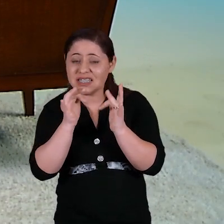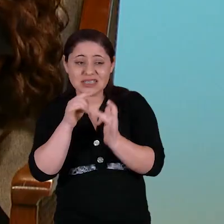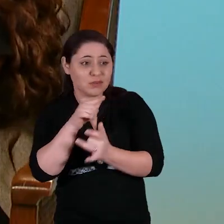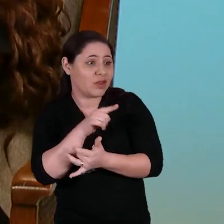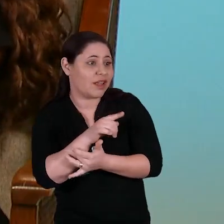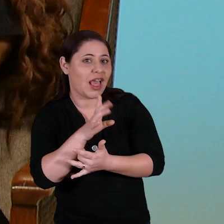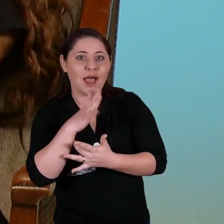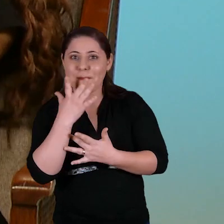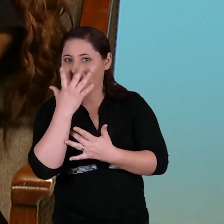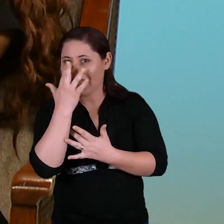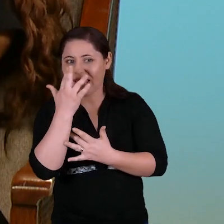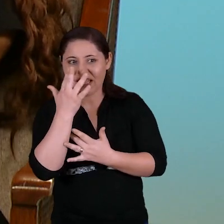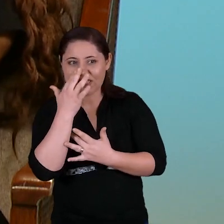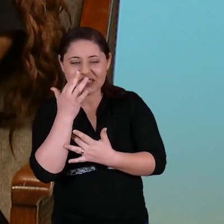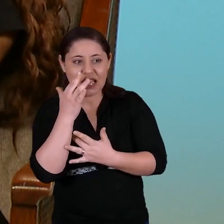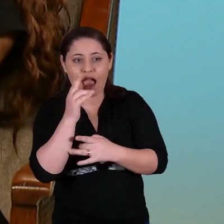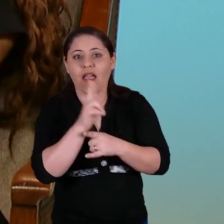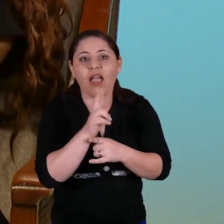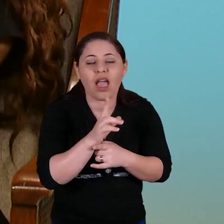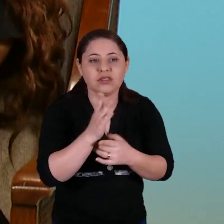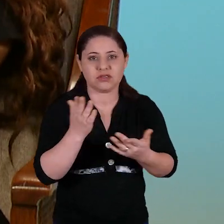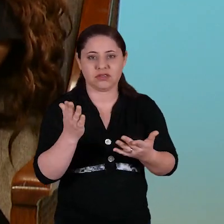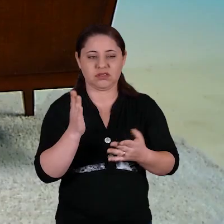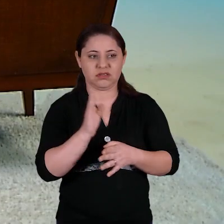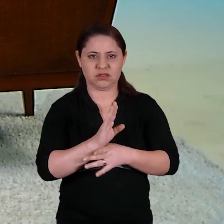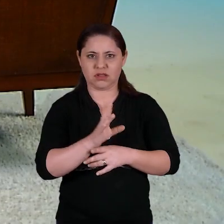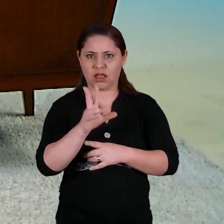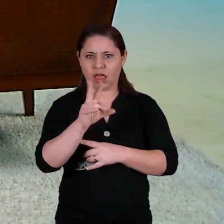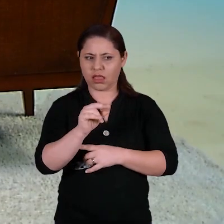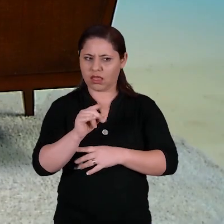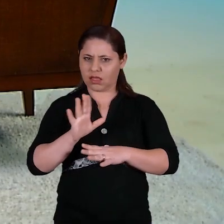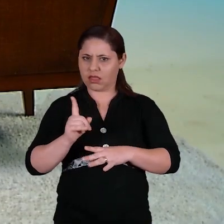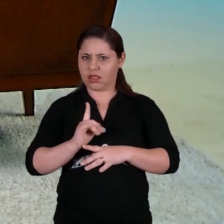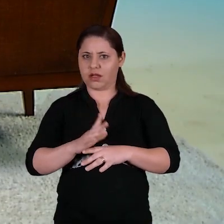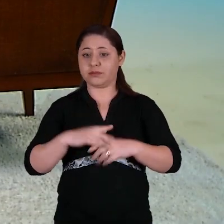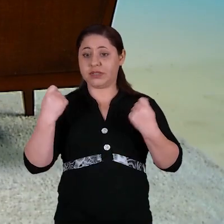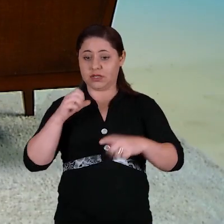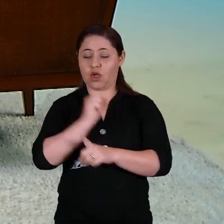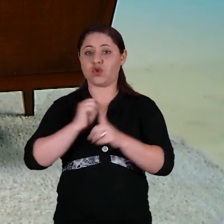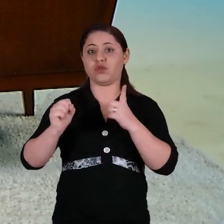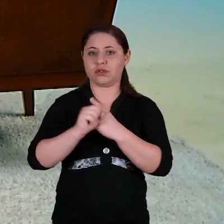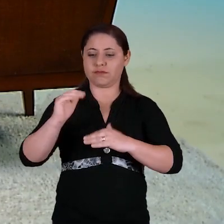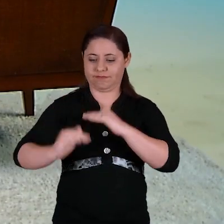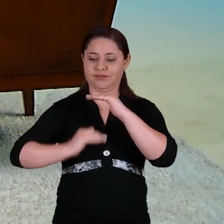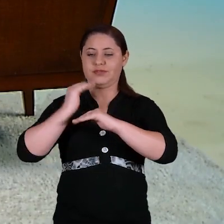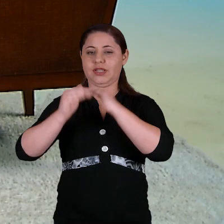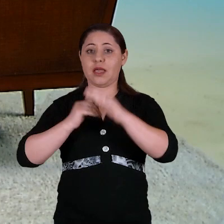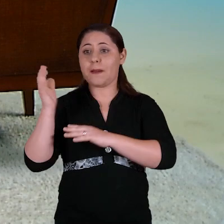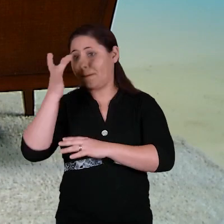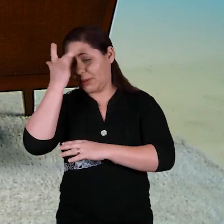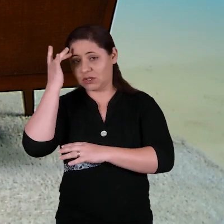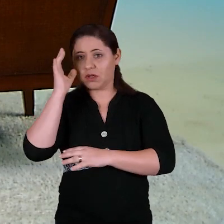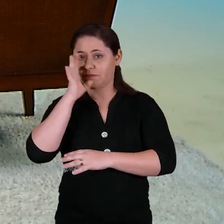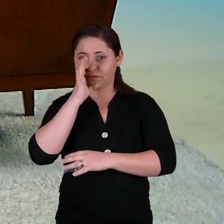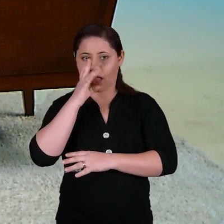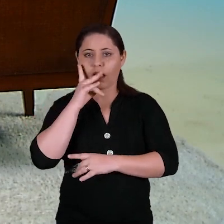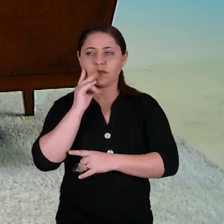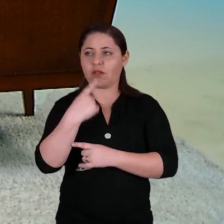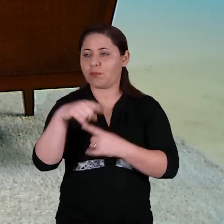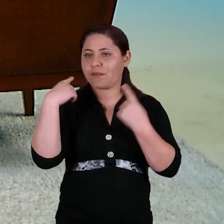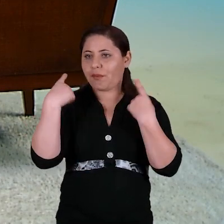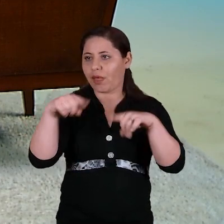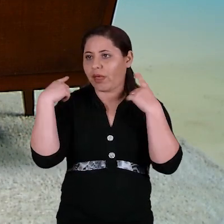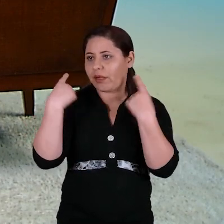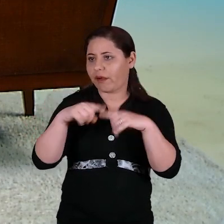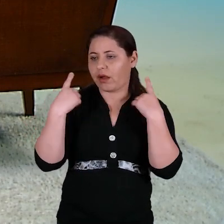me fazendo. E a gente tem muito que evoluir ainda nessa sociedade, principalmente quem está nos assistindo, que adora ficar reclamando de tudo